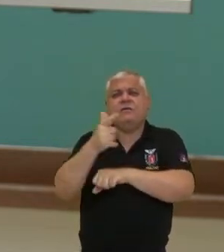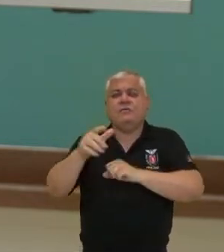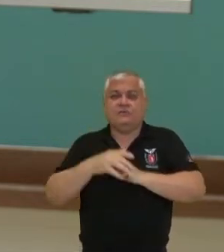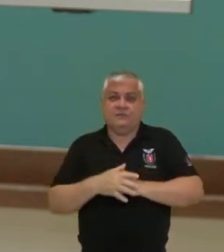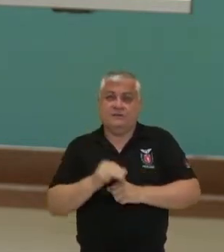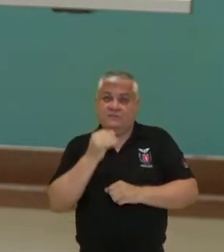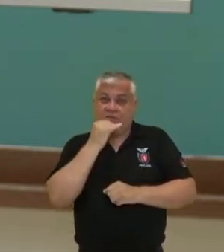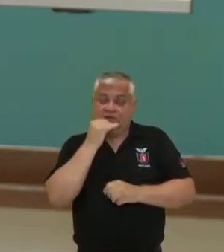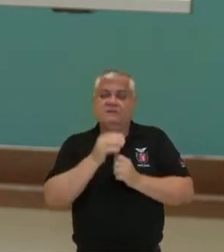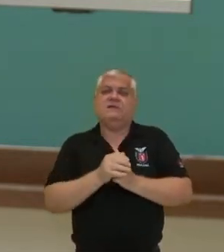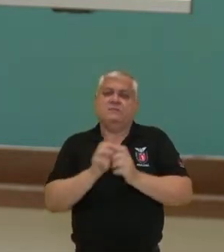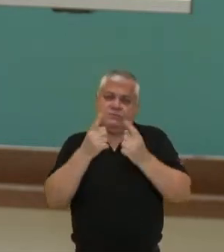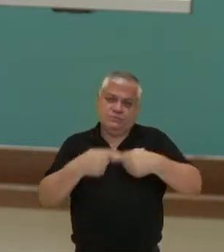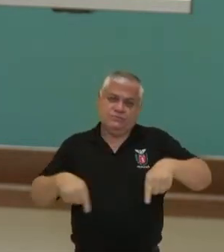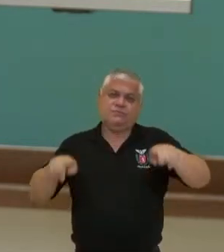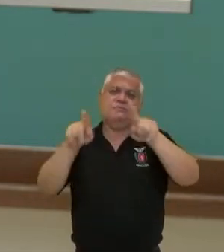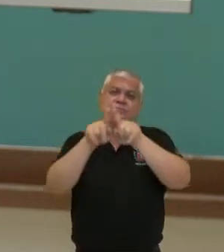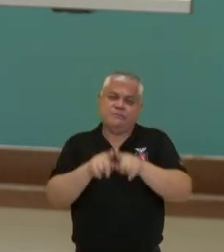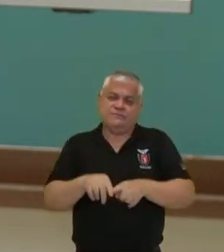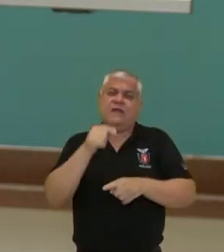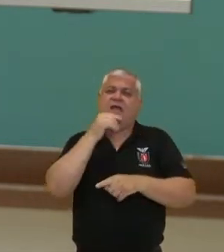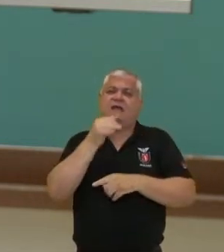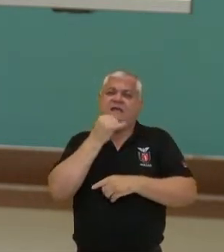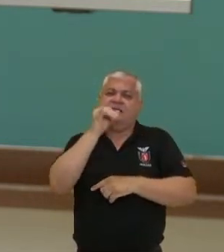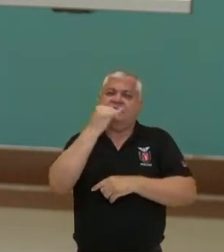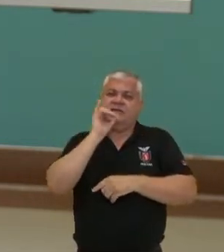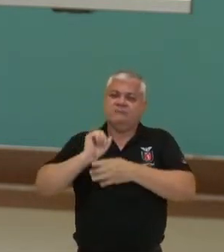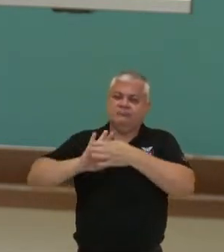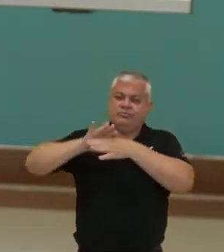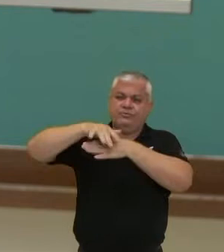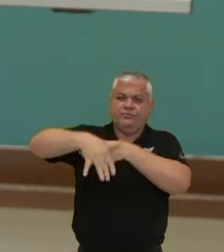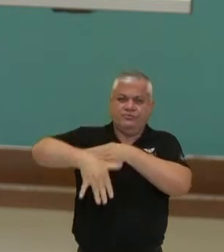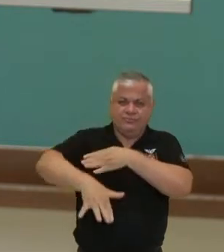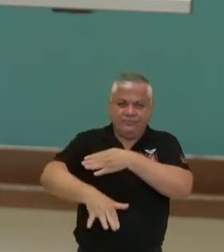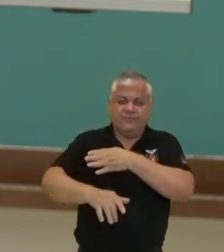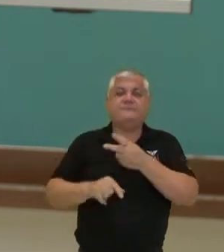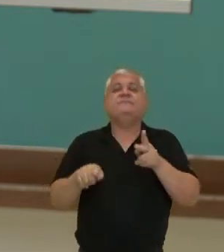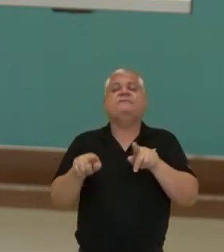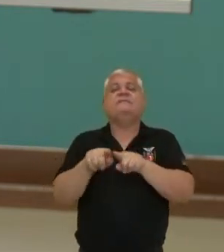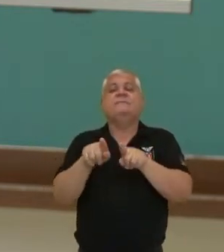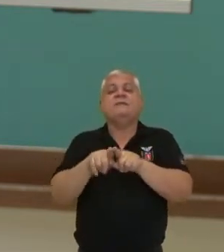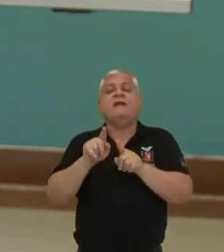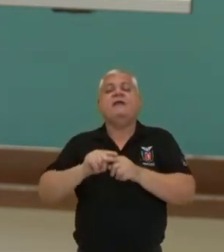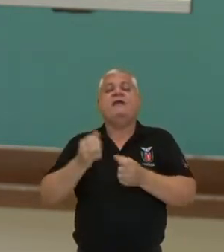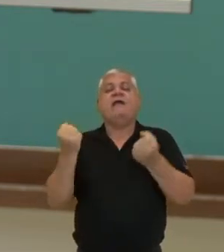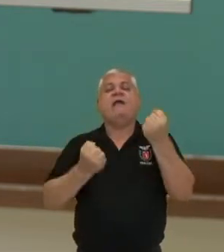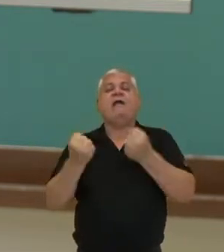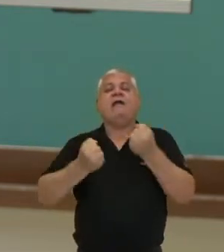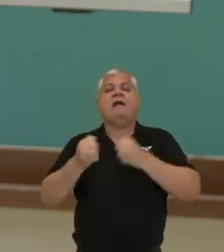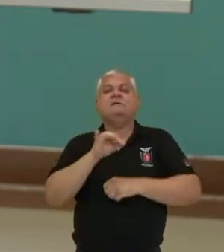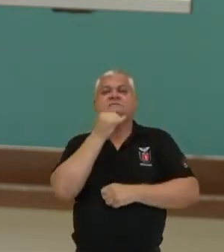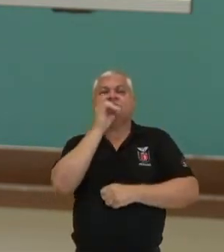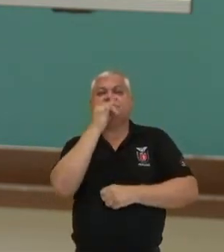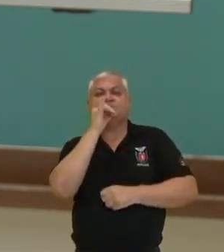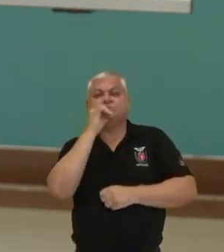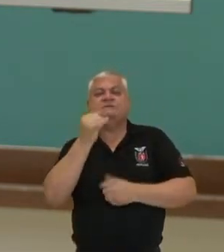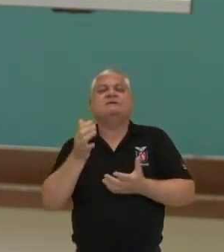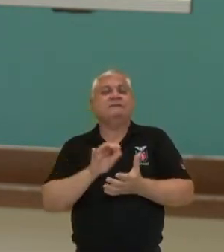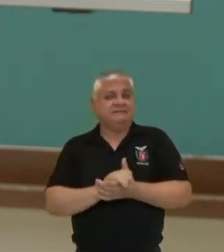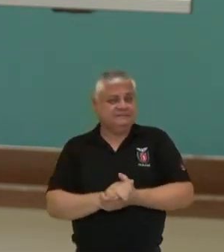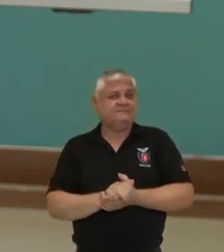de energia renovável no caso das hidrelétricas ou ainda os carros elétricos na atualidade